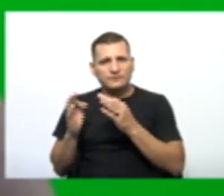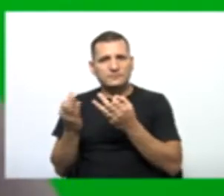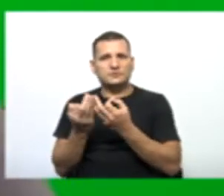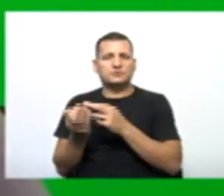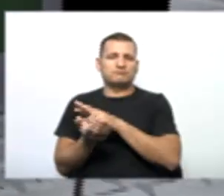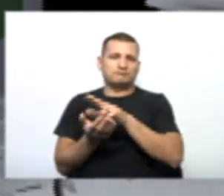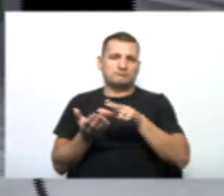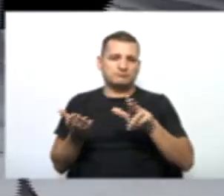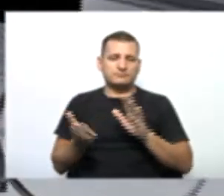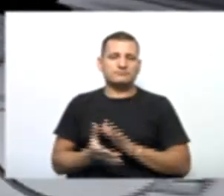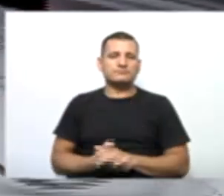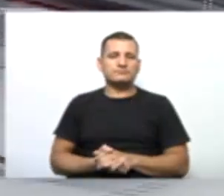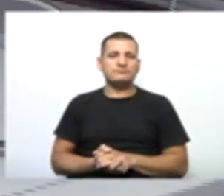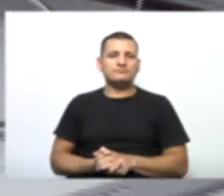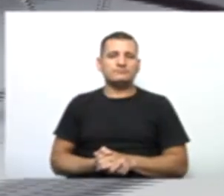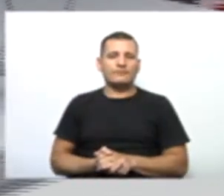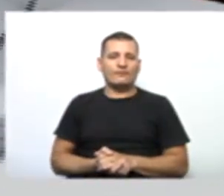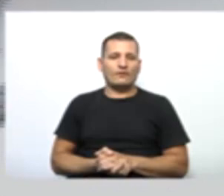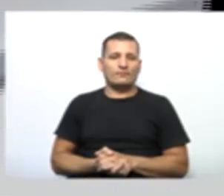etc, etc.